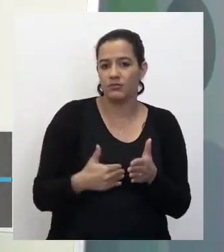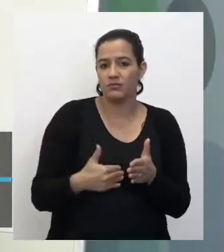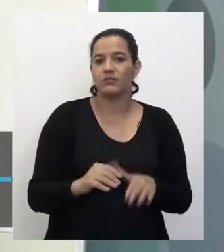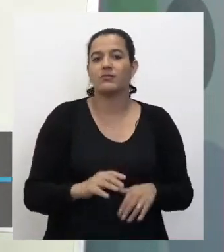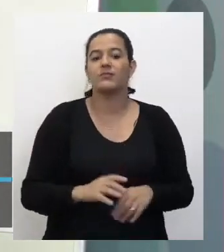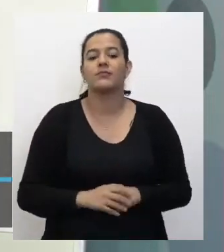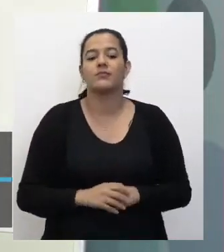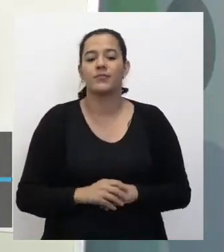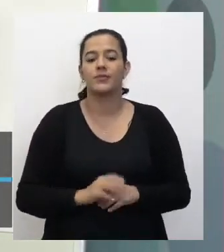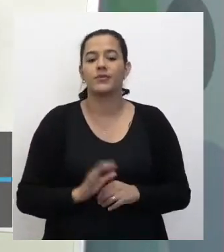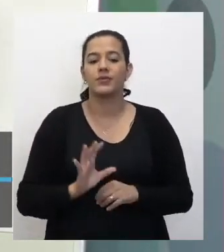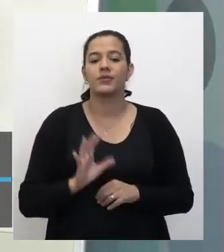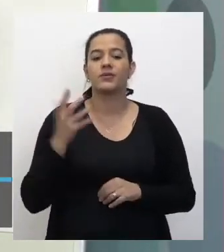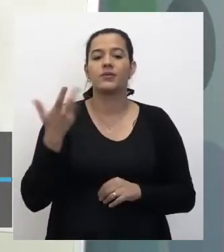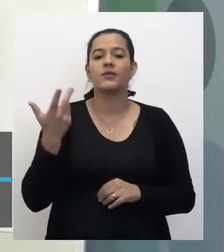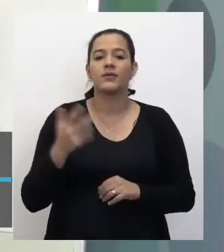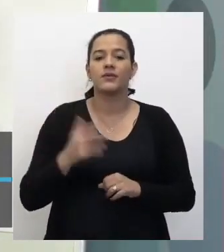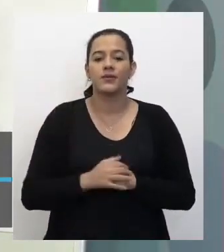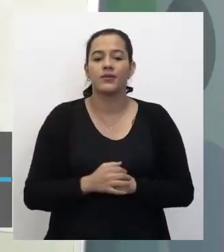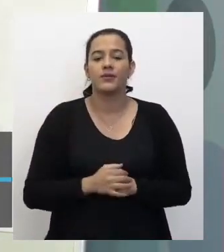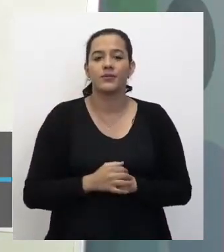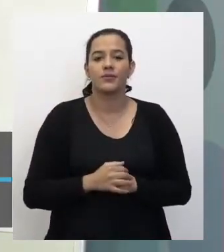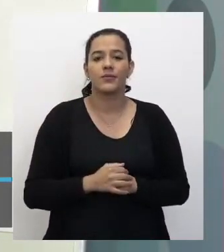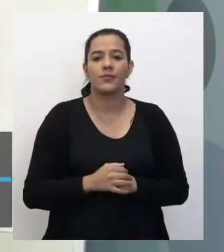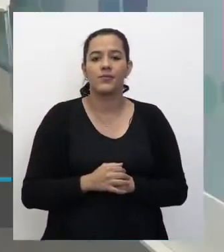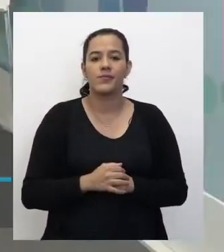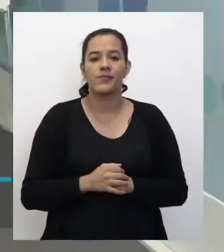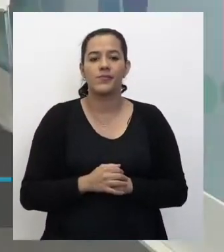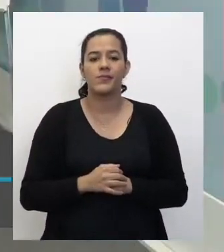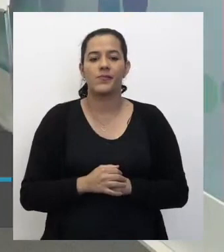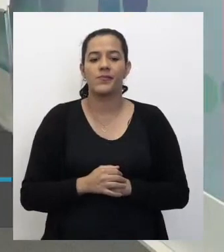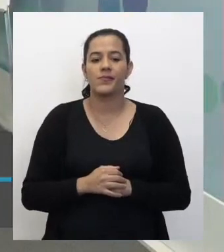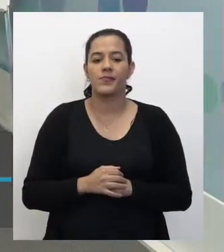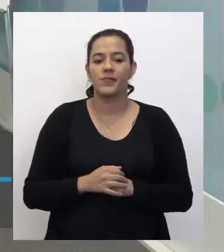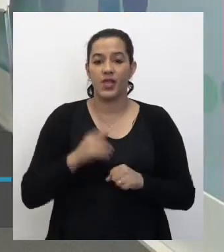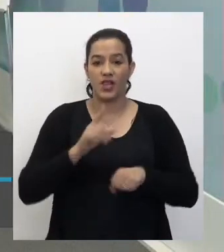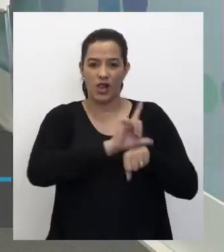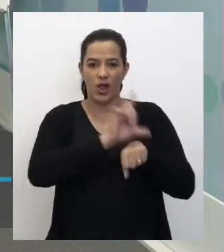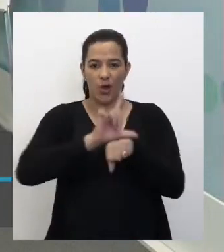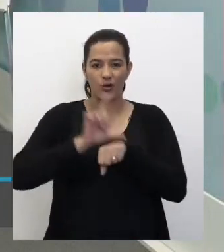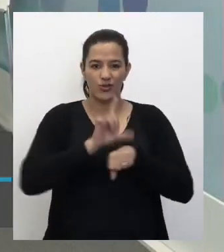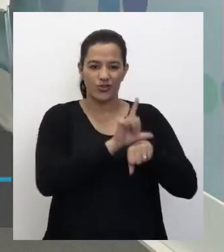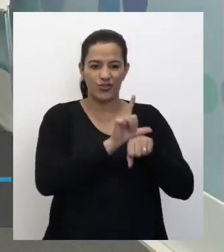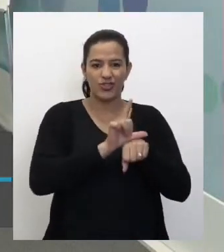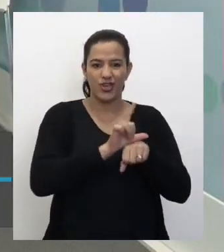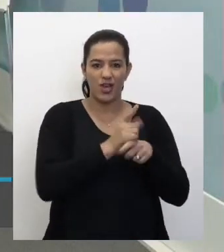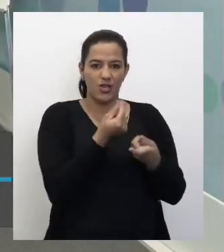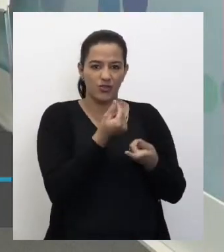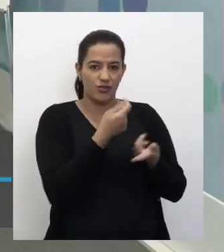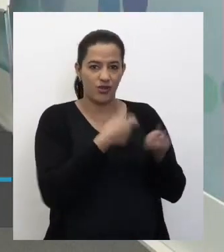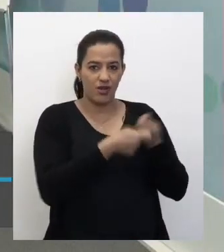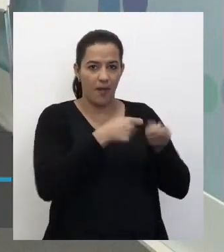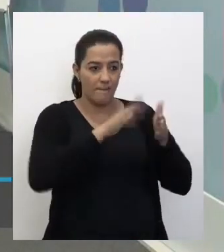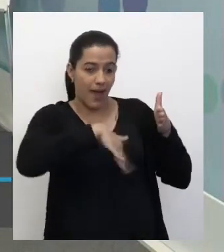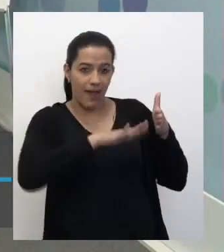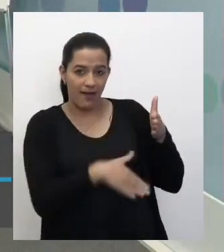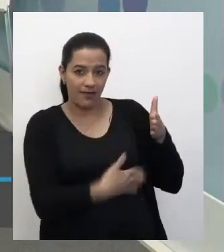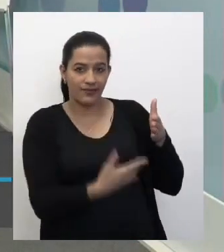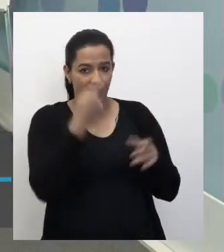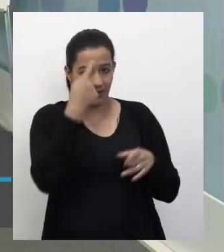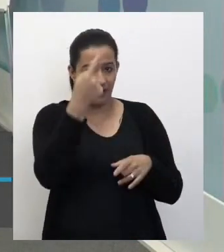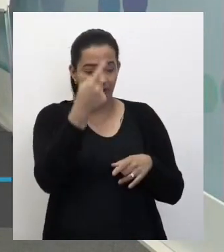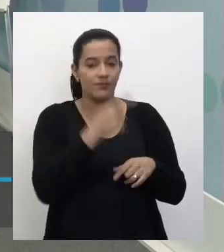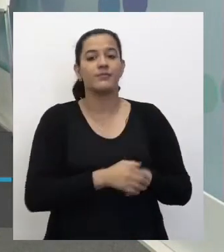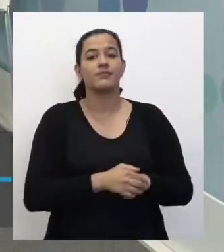O que acontece na Black Friday, né, Ed? Sim, aquela busca por consumo desenfreada para